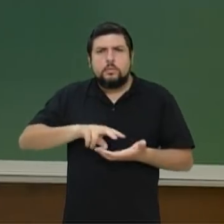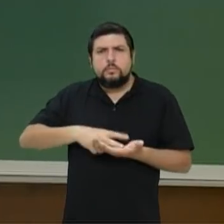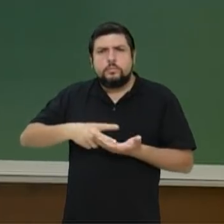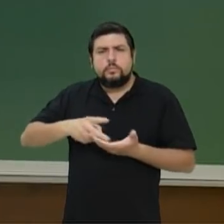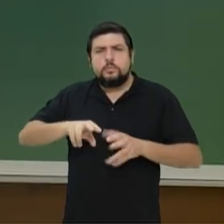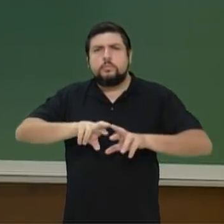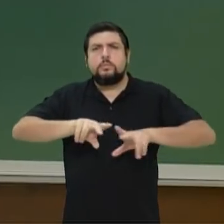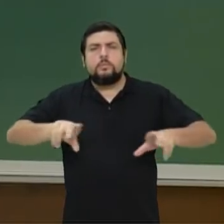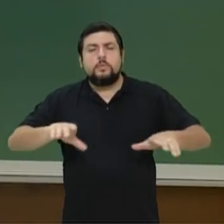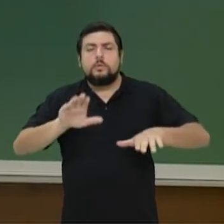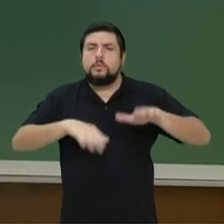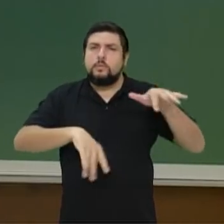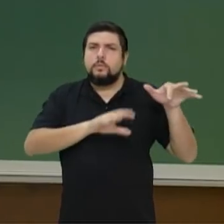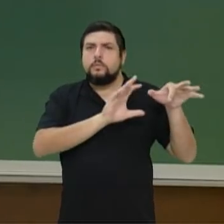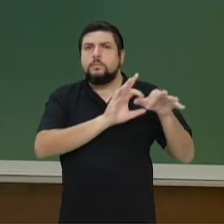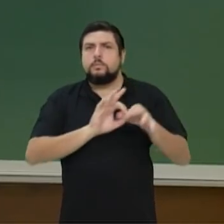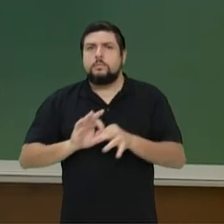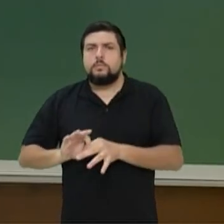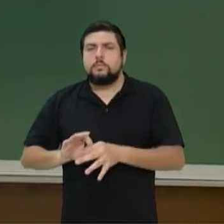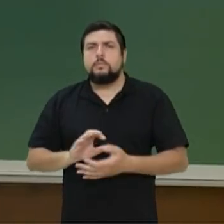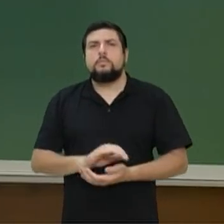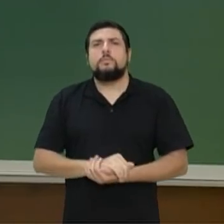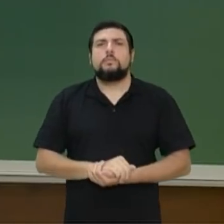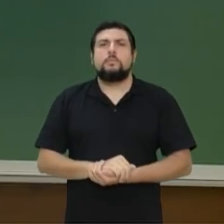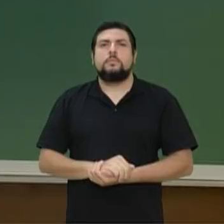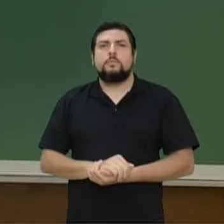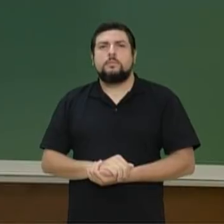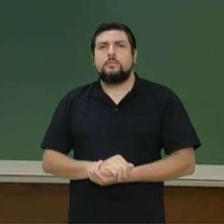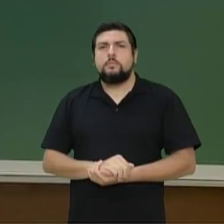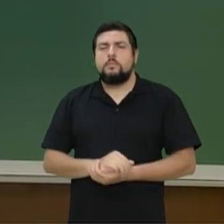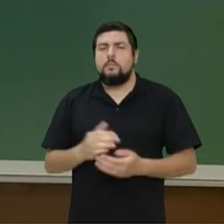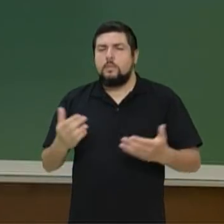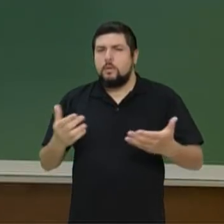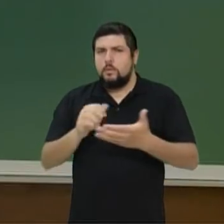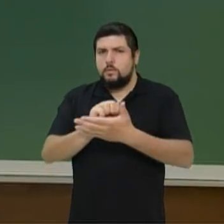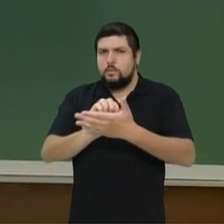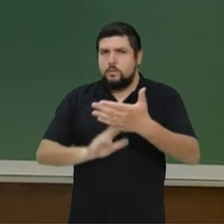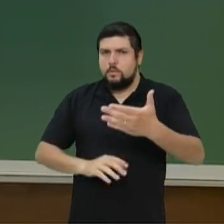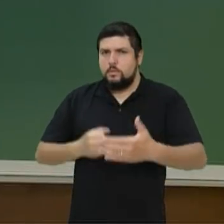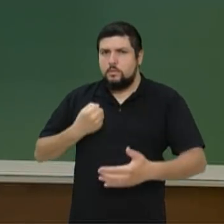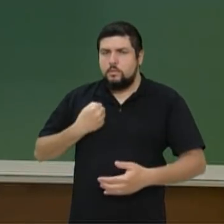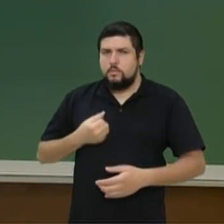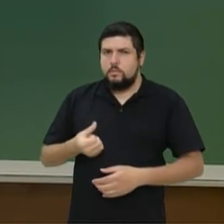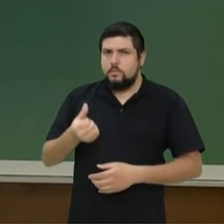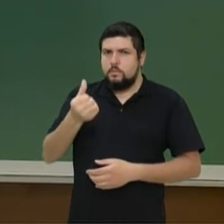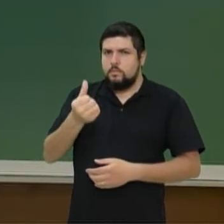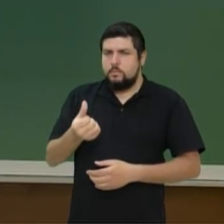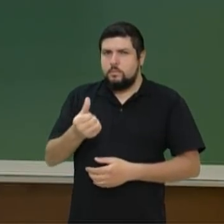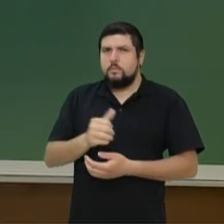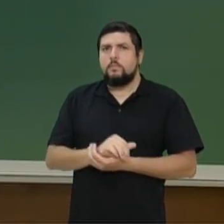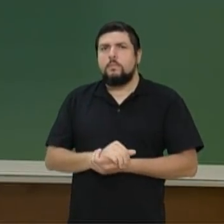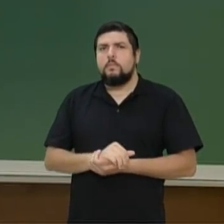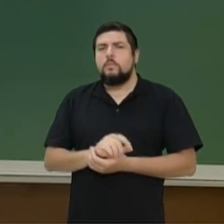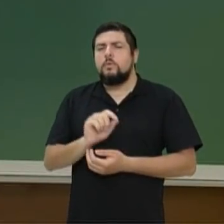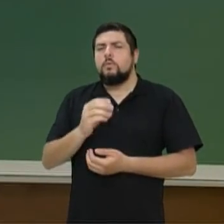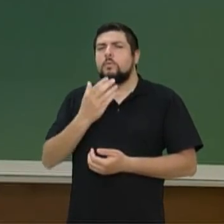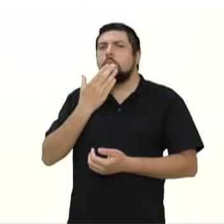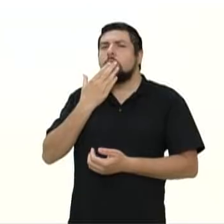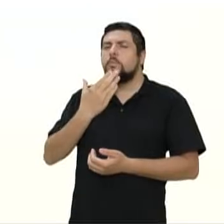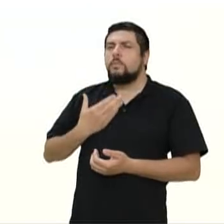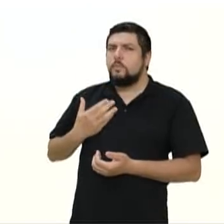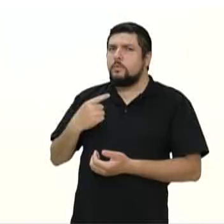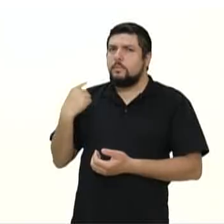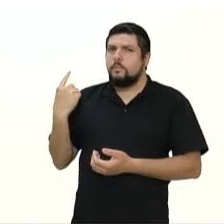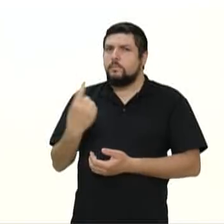com o contexto. Vamos ver a atividade 6, o que vem pedindo para nós?